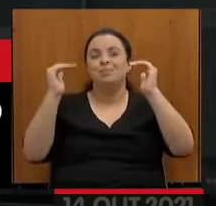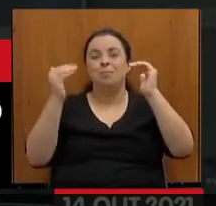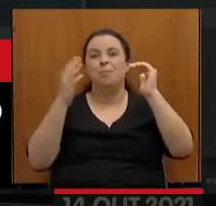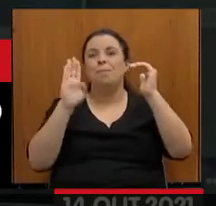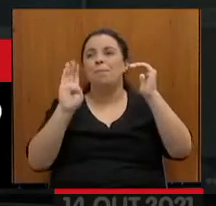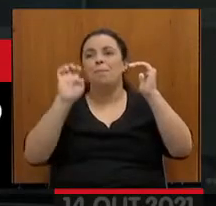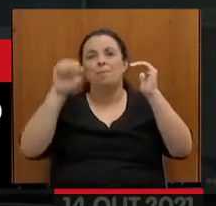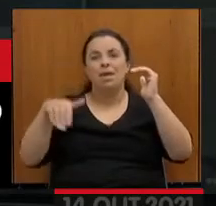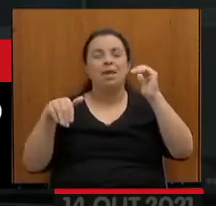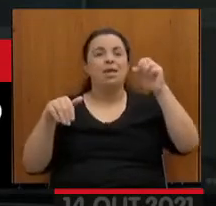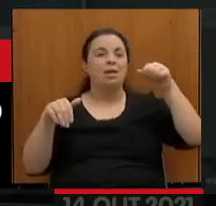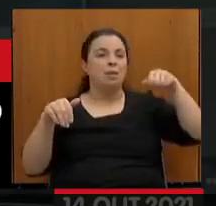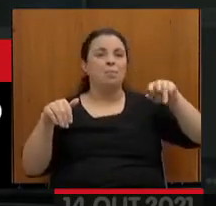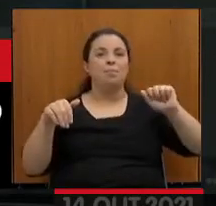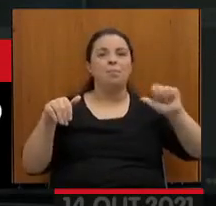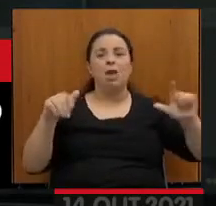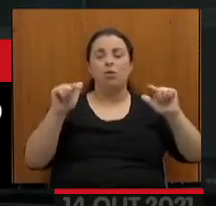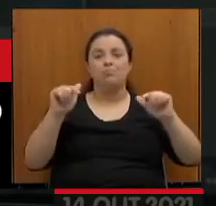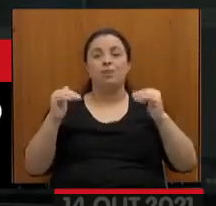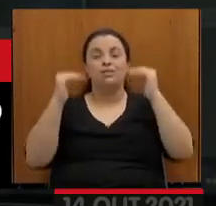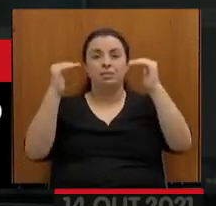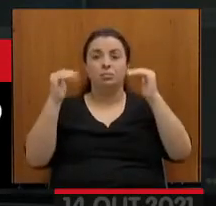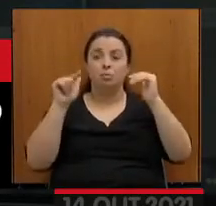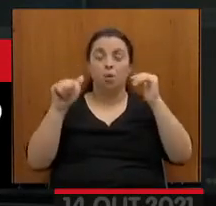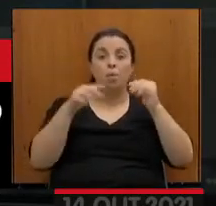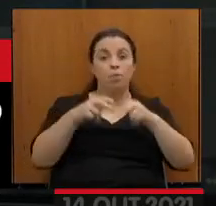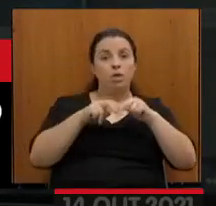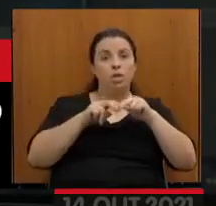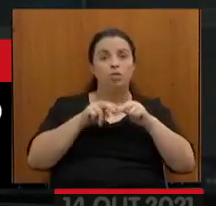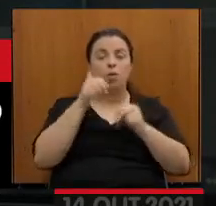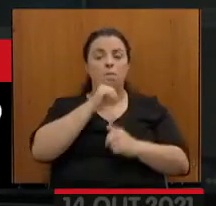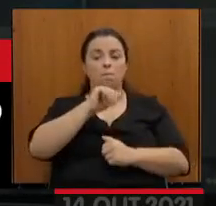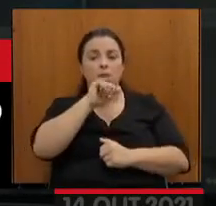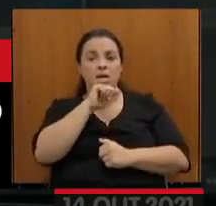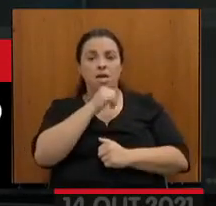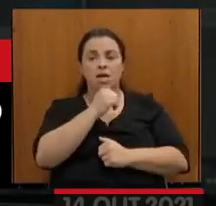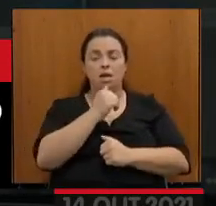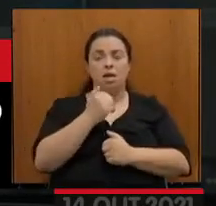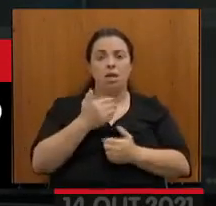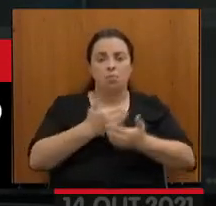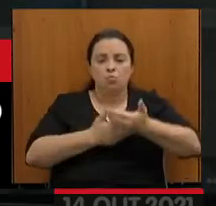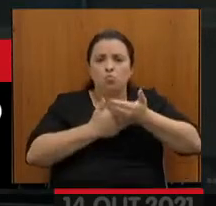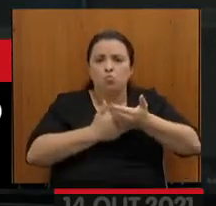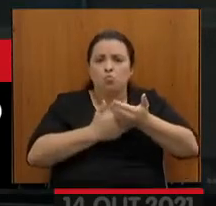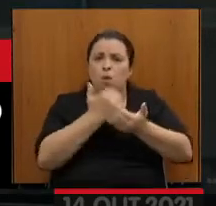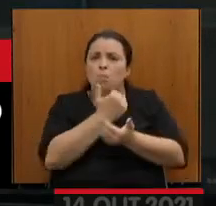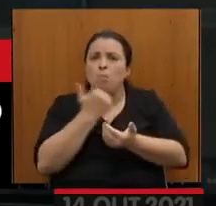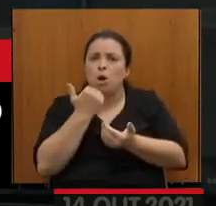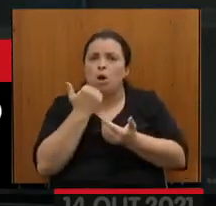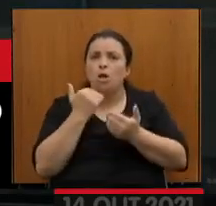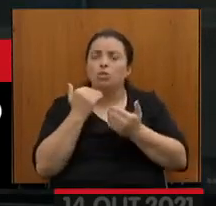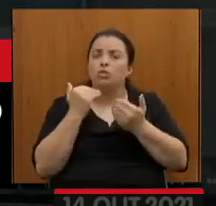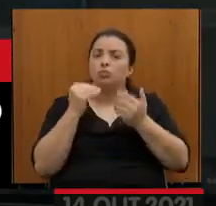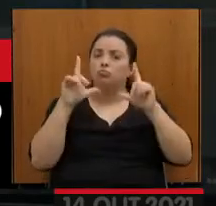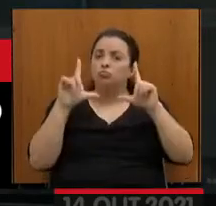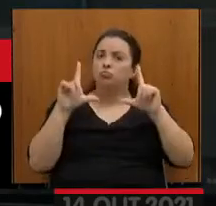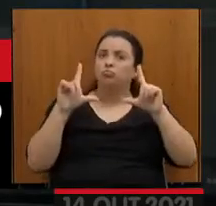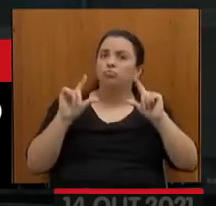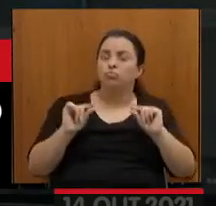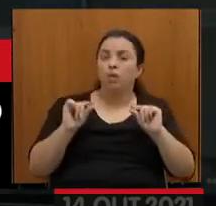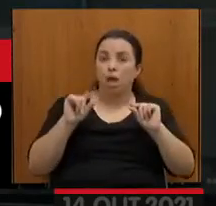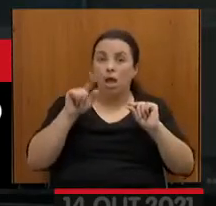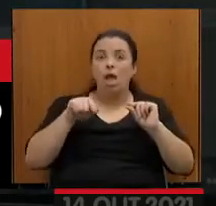mortalidade materna, reduzir a mortalidade infantil, é um dever de todos que, de alguma